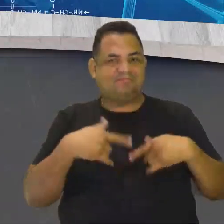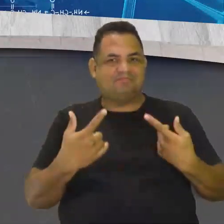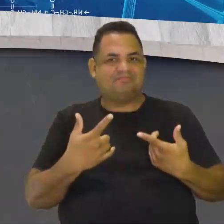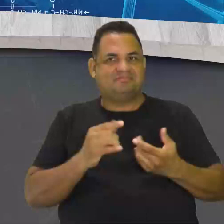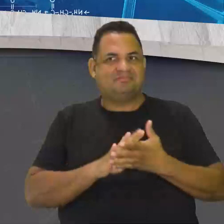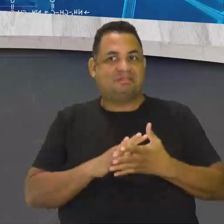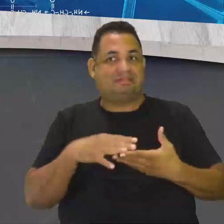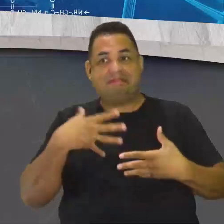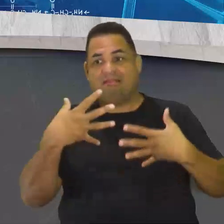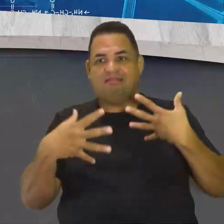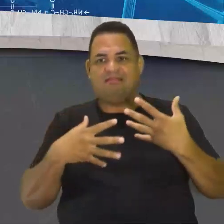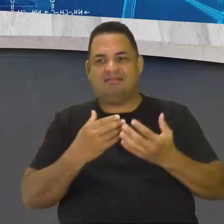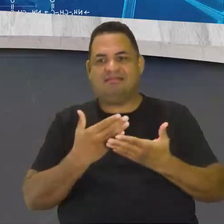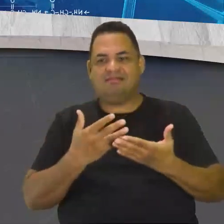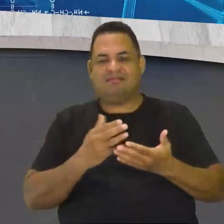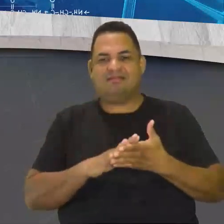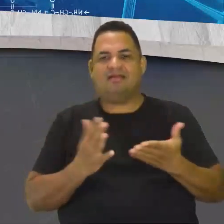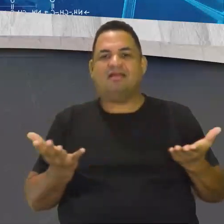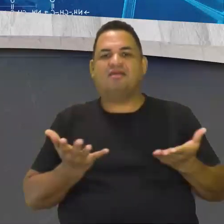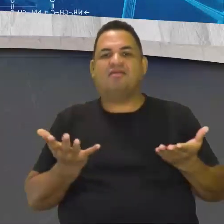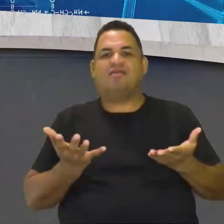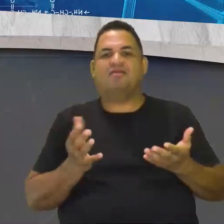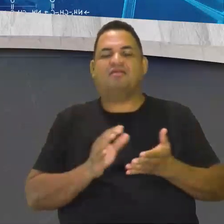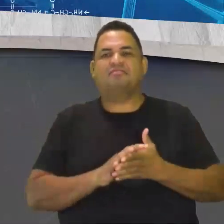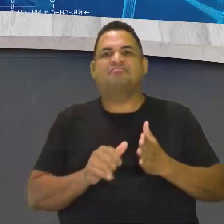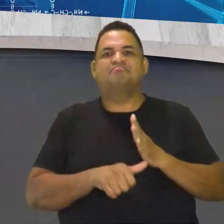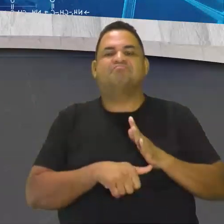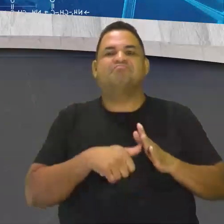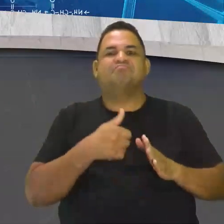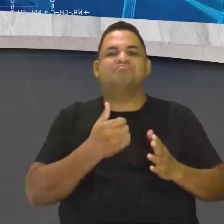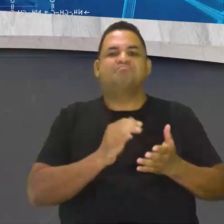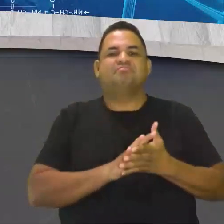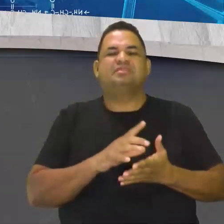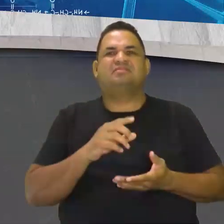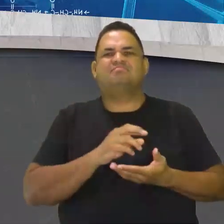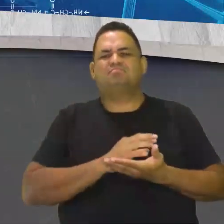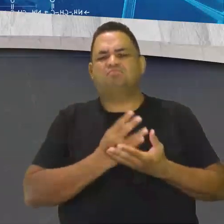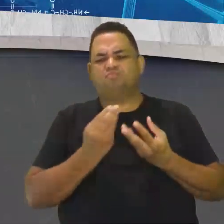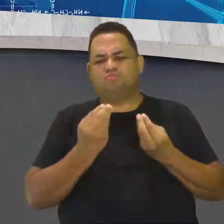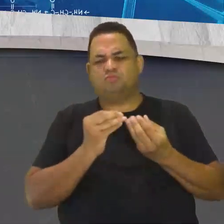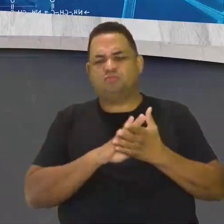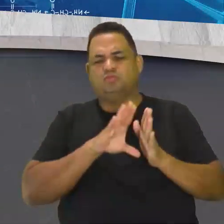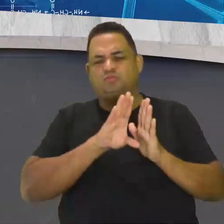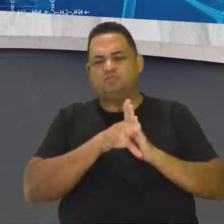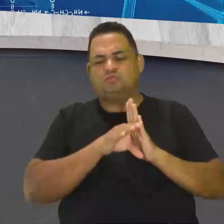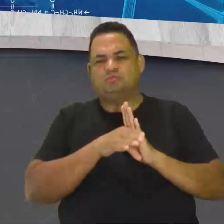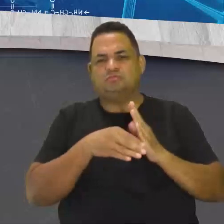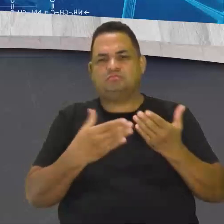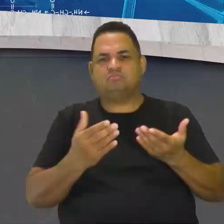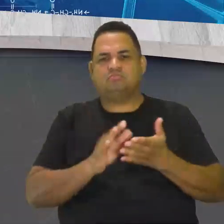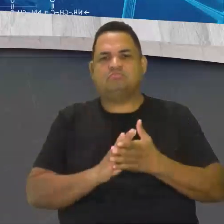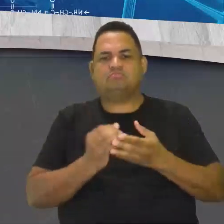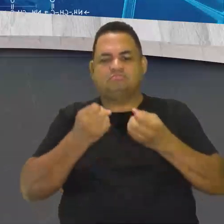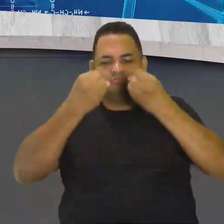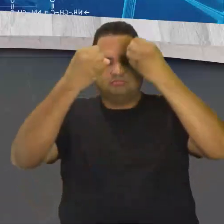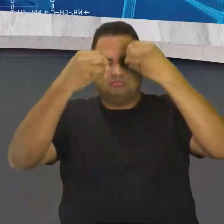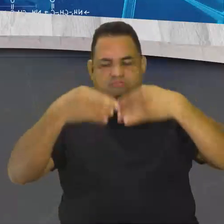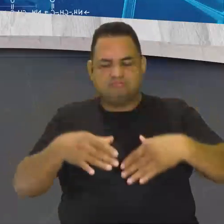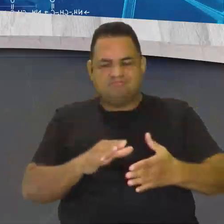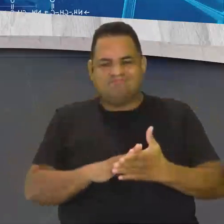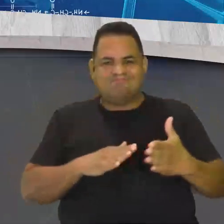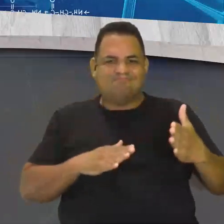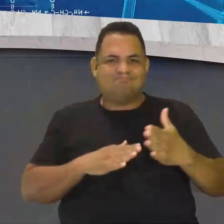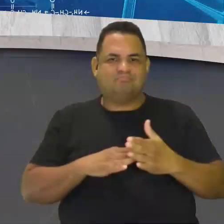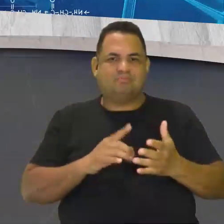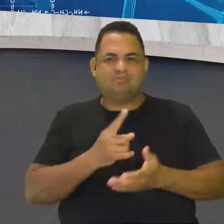Não tô querendo assustar ninguém, não. Mas é porque essa primeira parte, como ela era muito conceito, a gente tem que tentar passar para vocês o